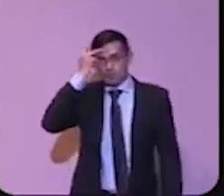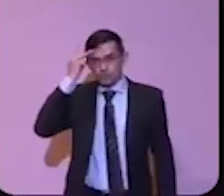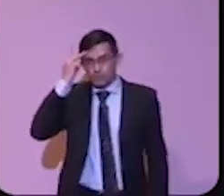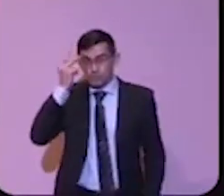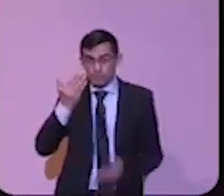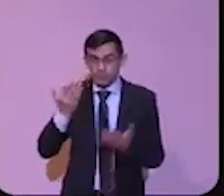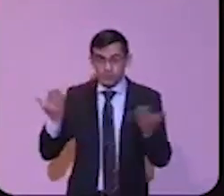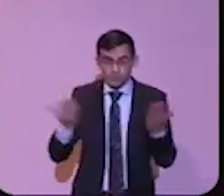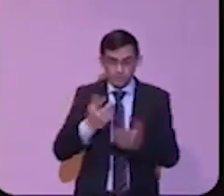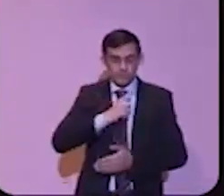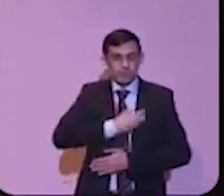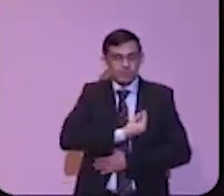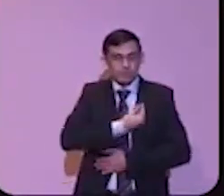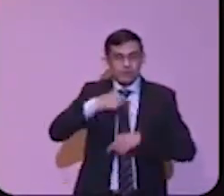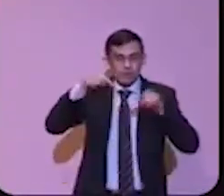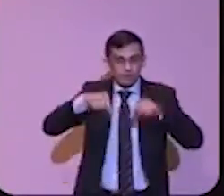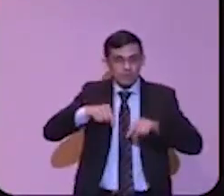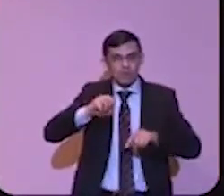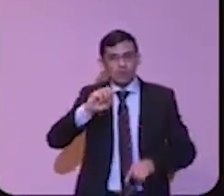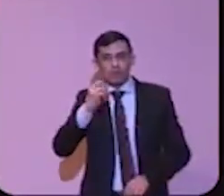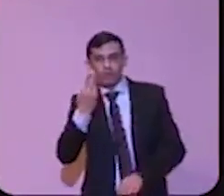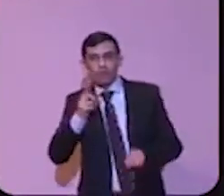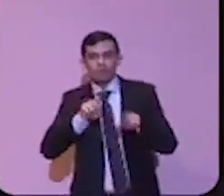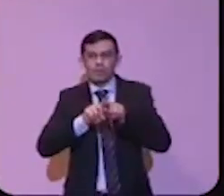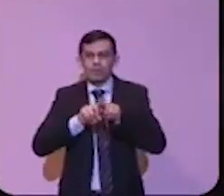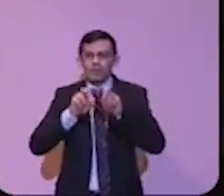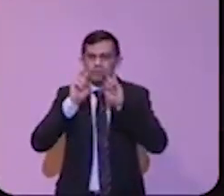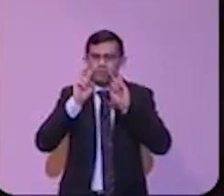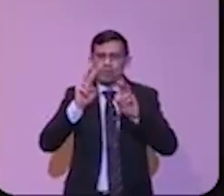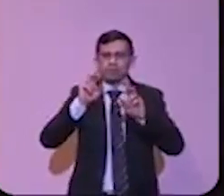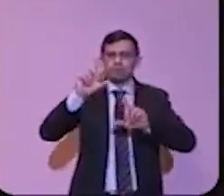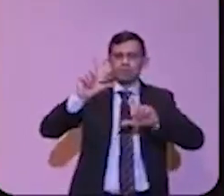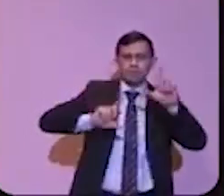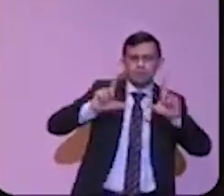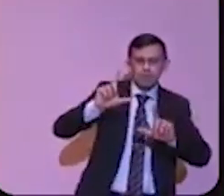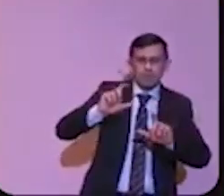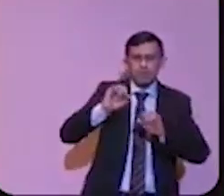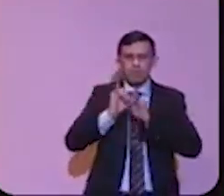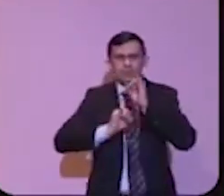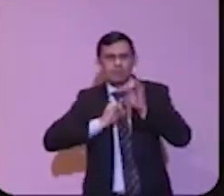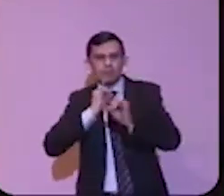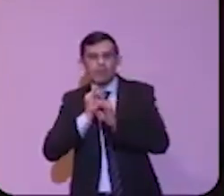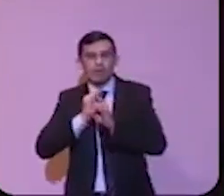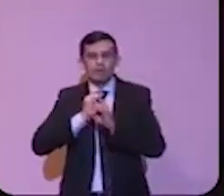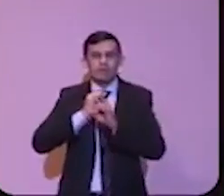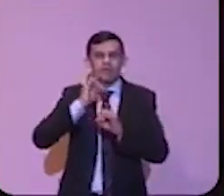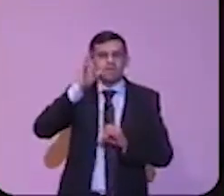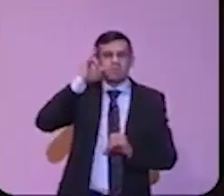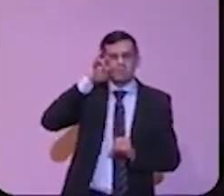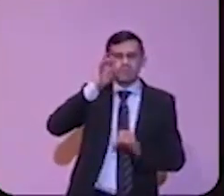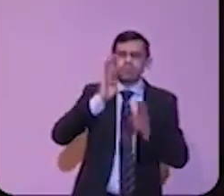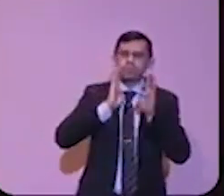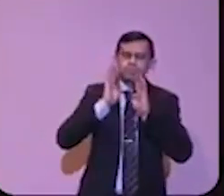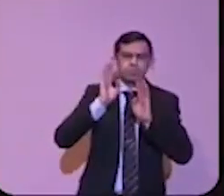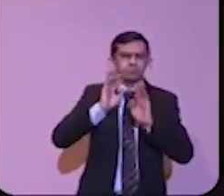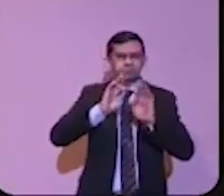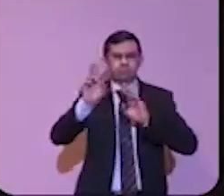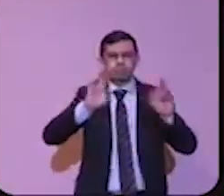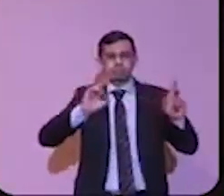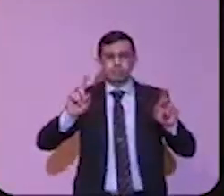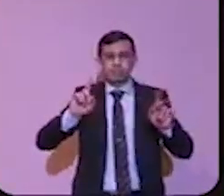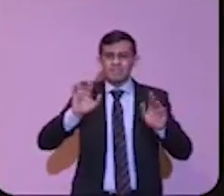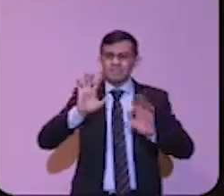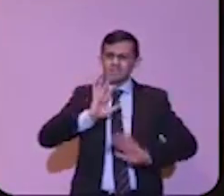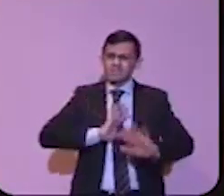está aqui hoje, ou que está assistindo esse culto pela internet, pelas redes sociais, e de